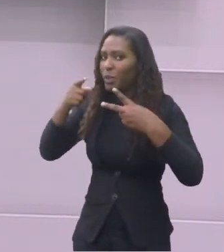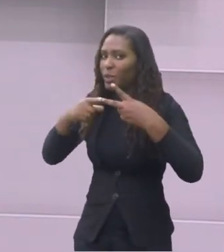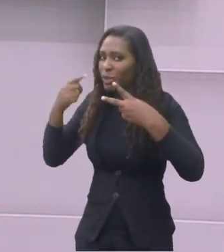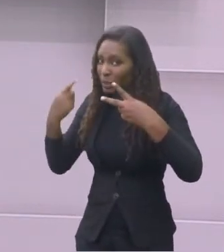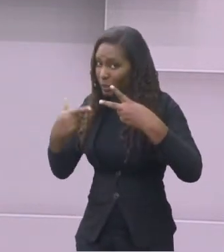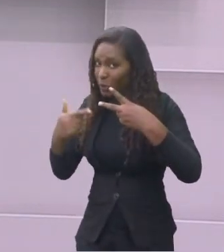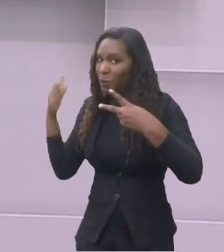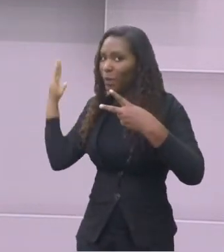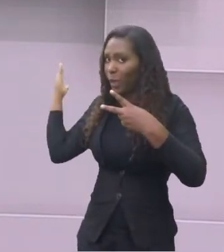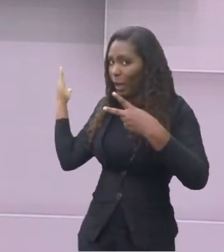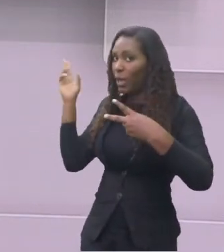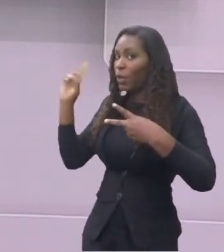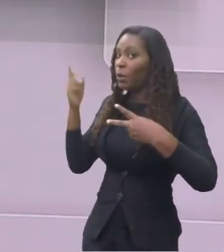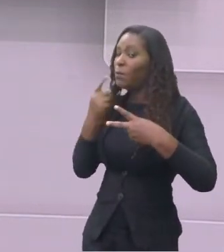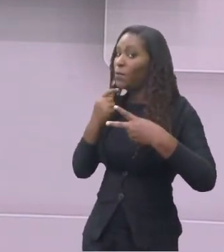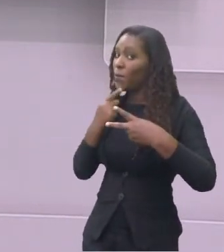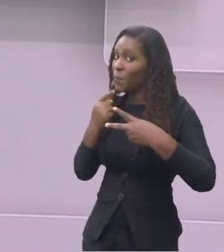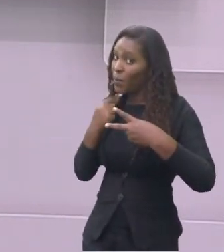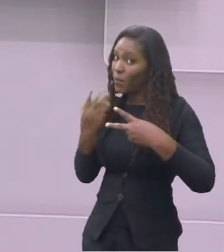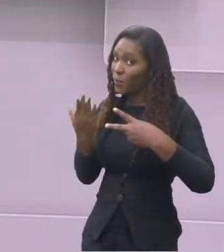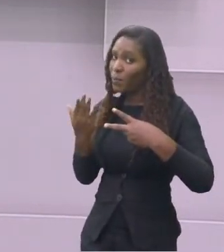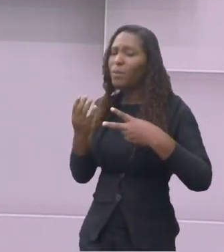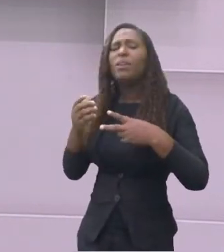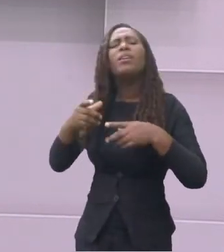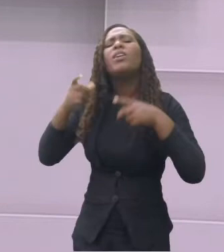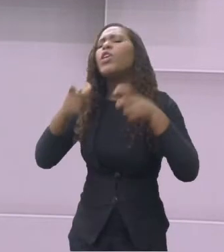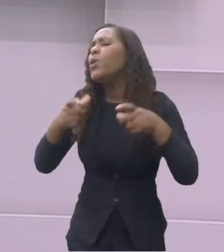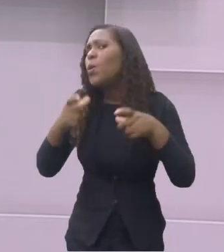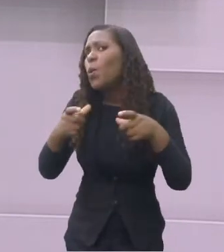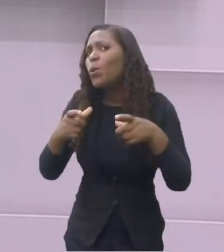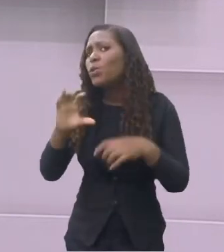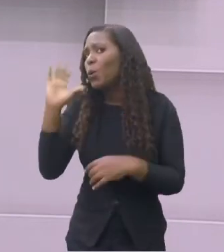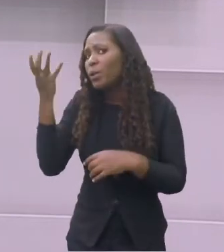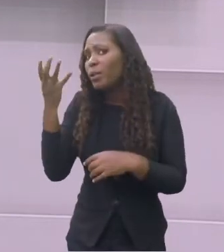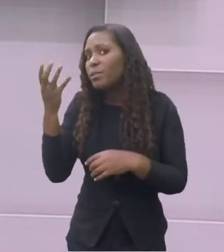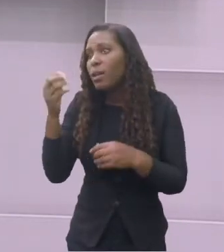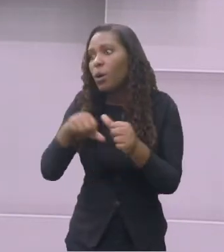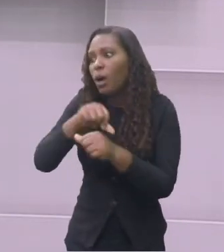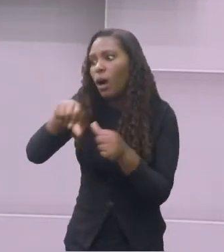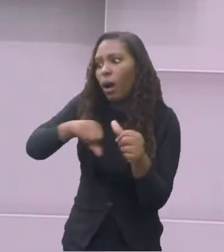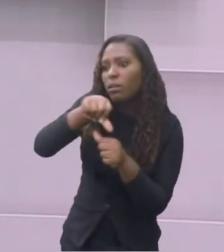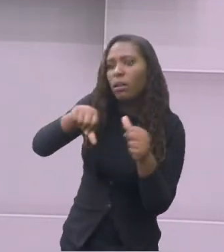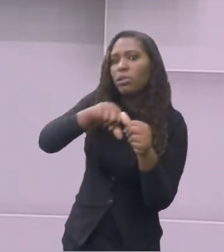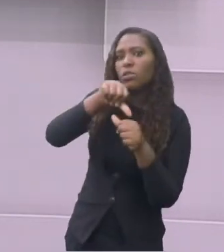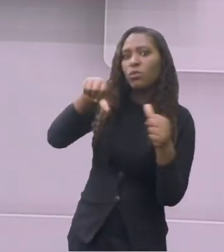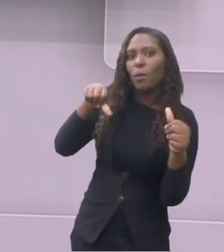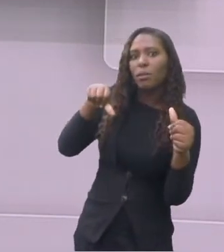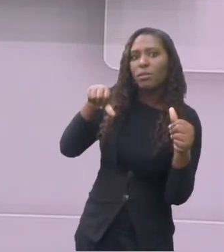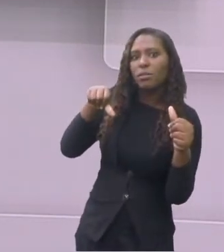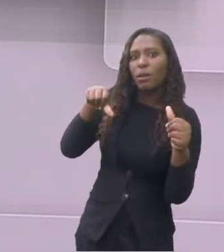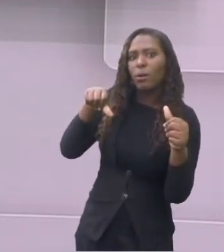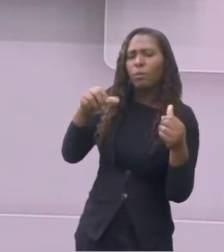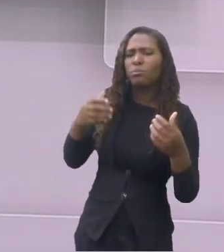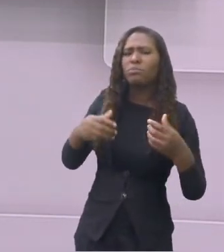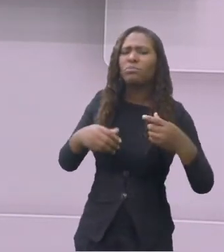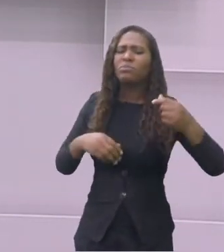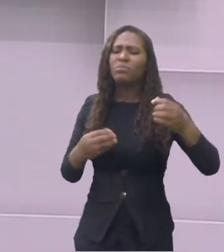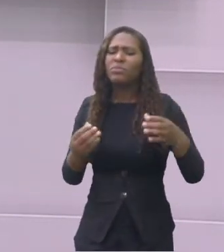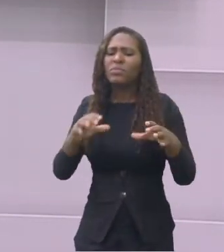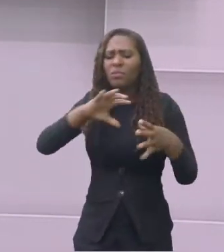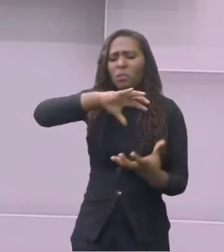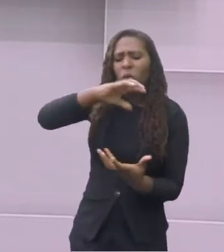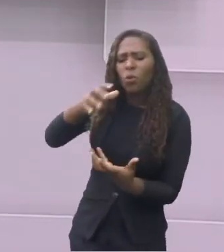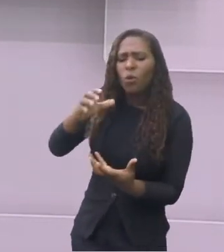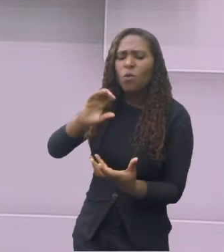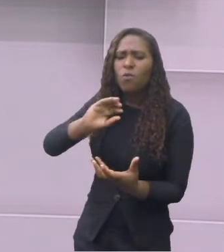No interior, abaixo da crosta, abaixo da superfície da crosta ou na superfície?